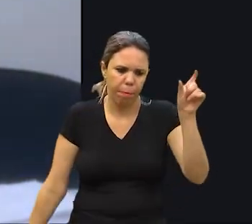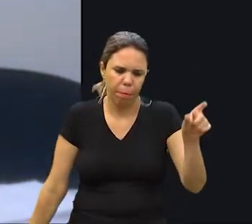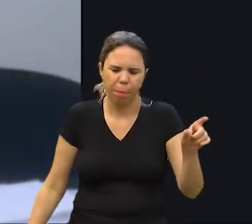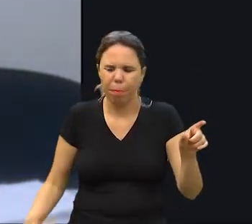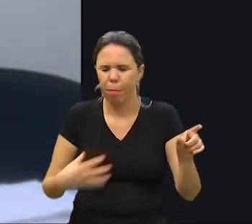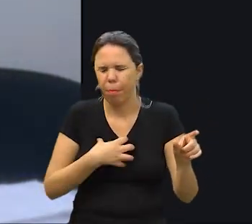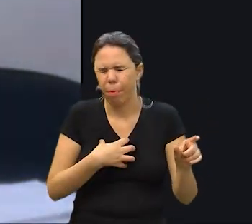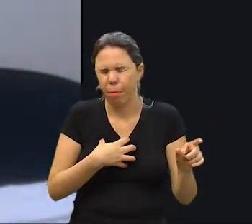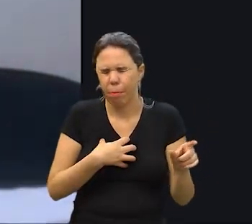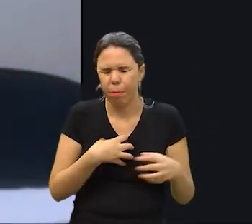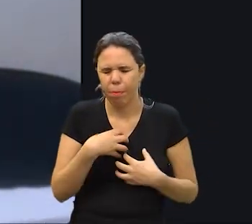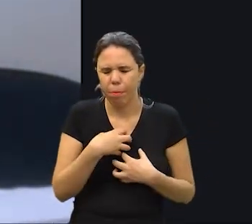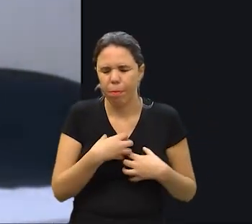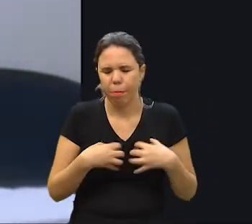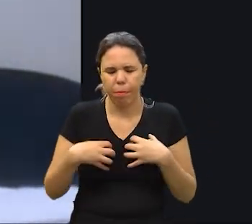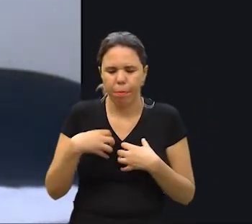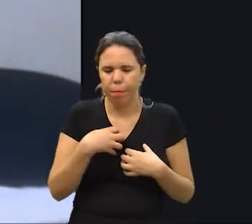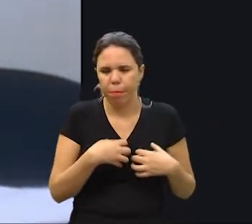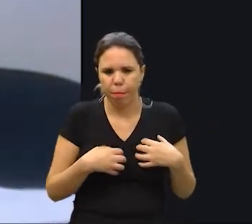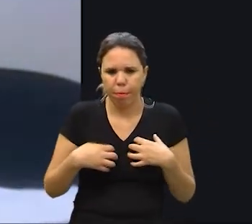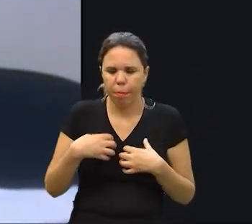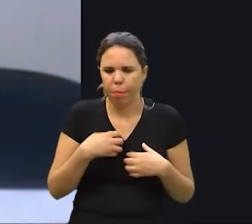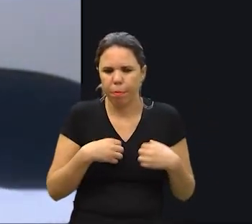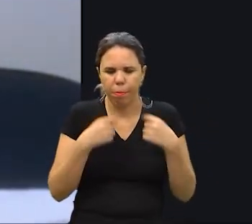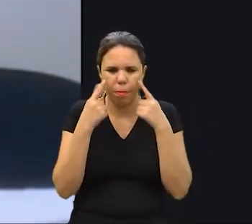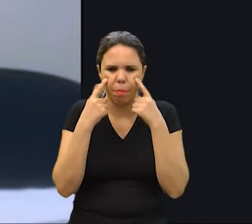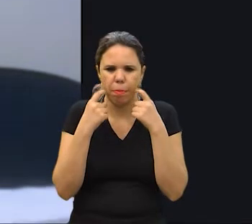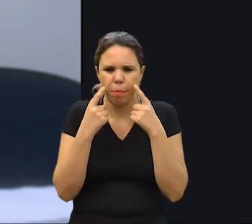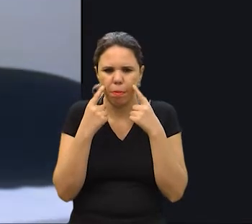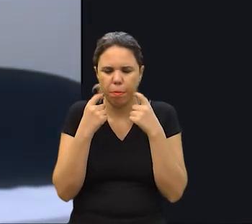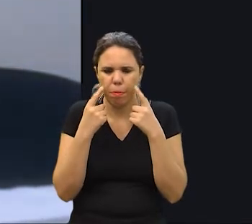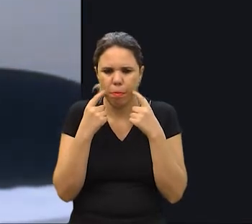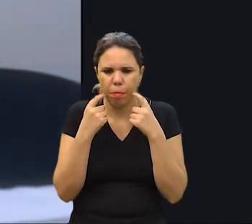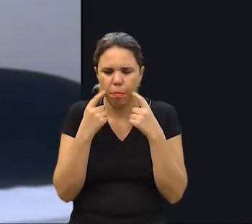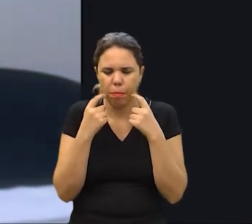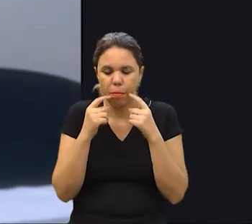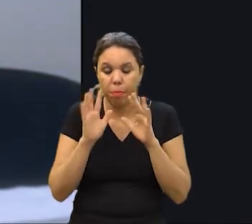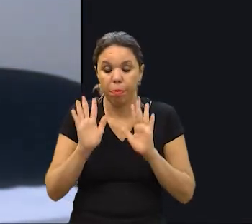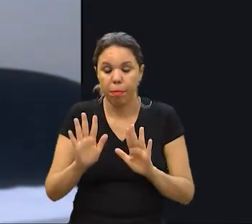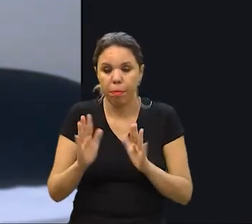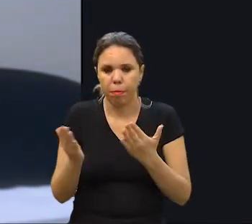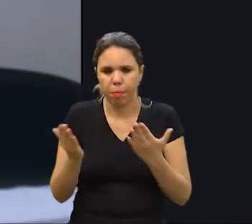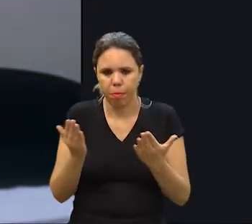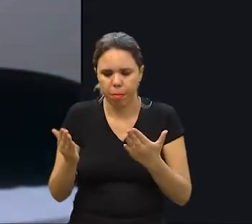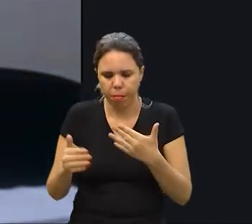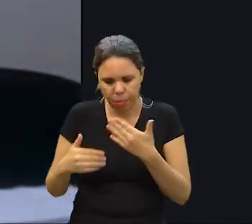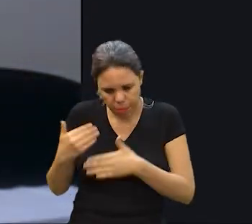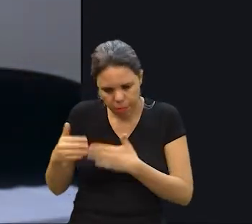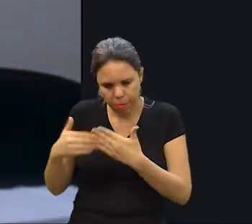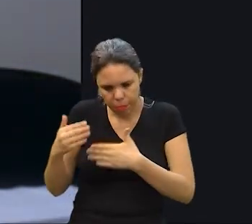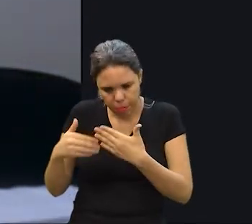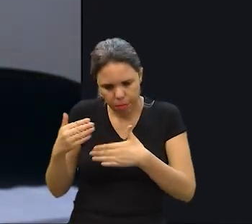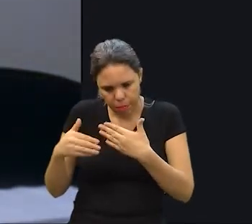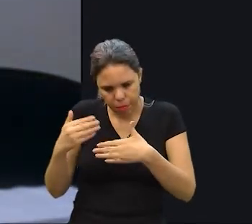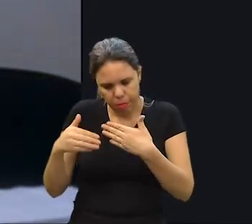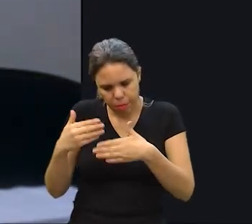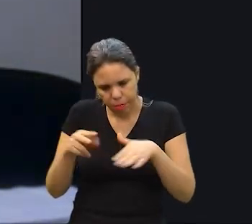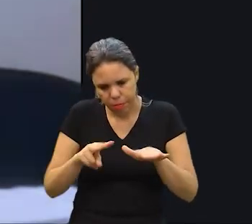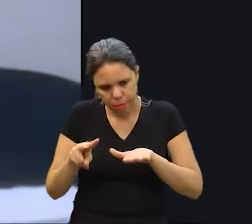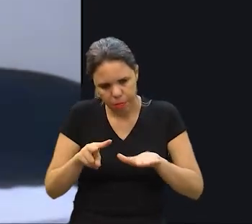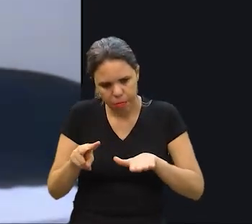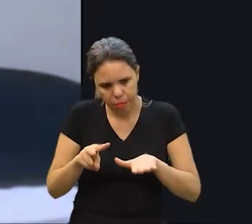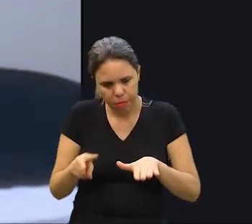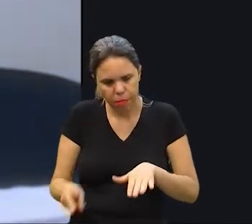fica com sentimento, você fica choroso, mas à medida que os dias,